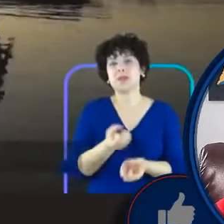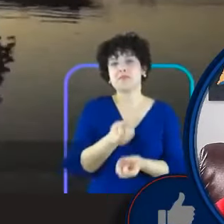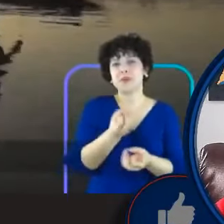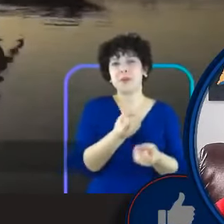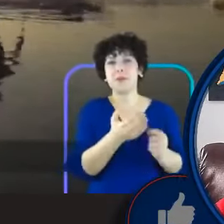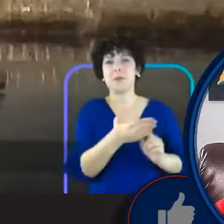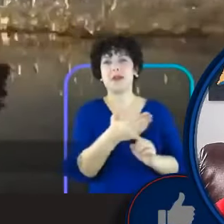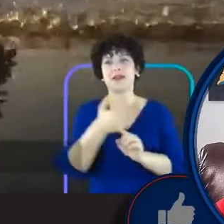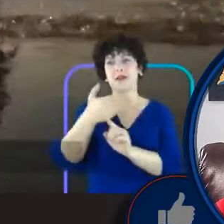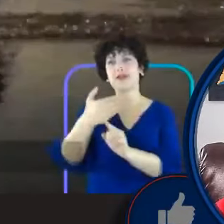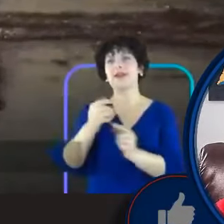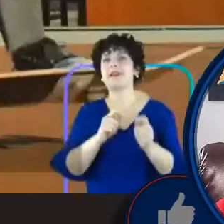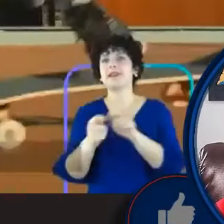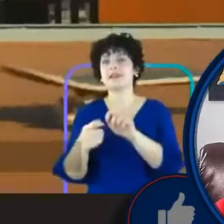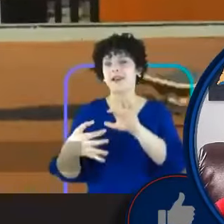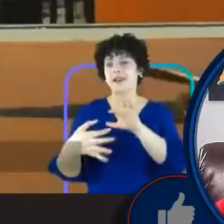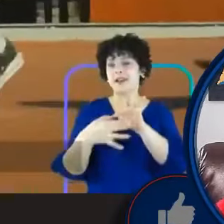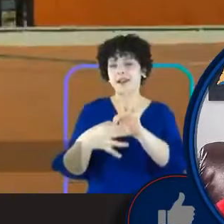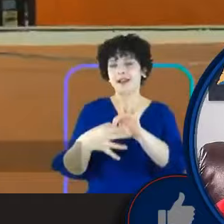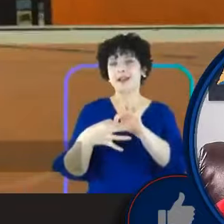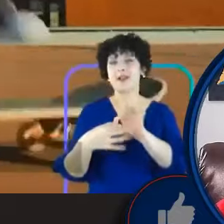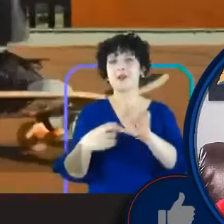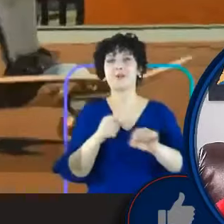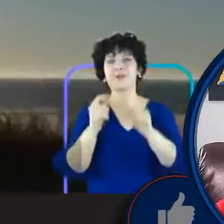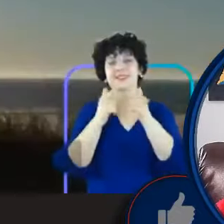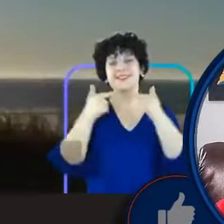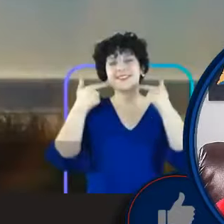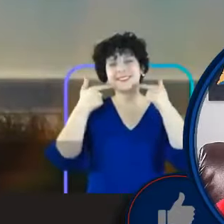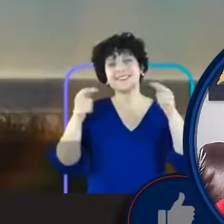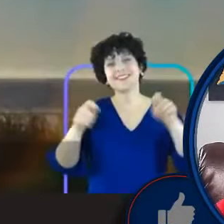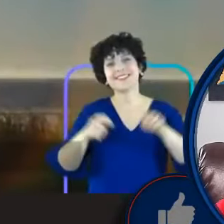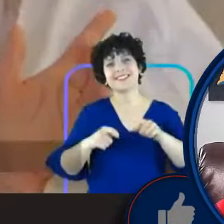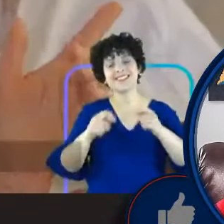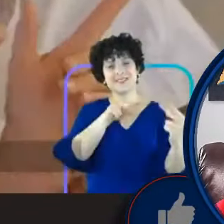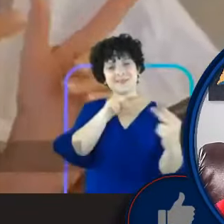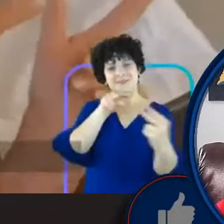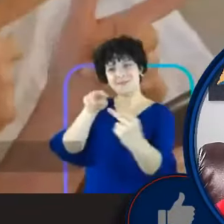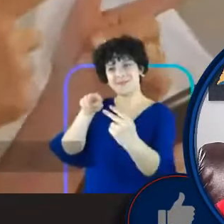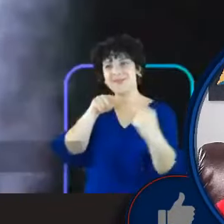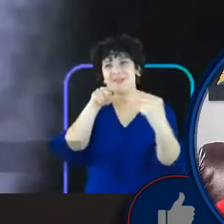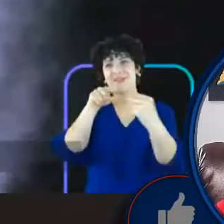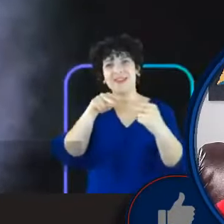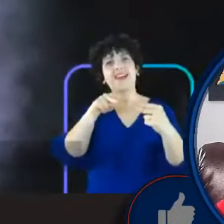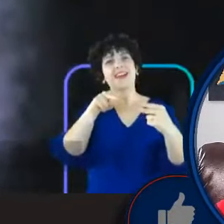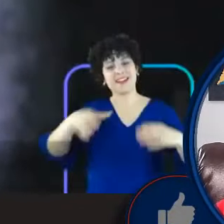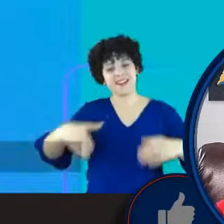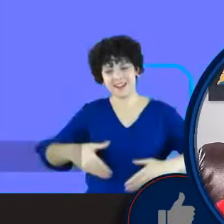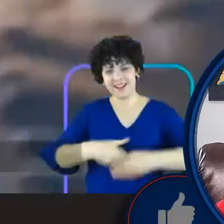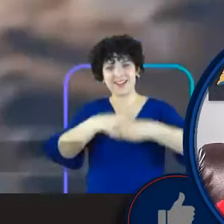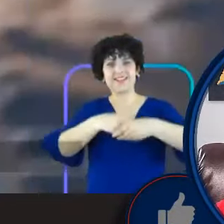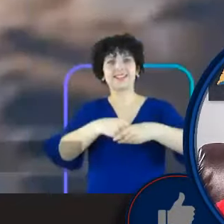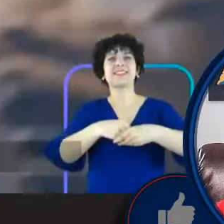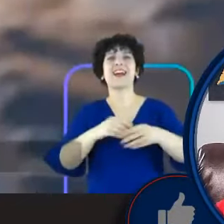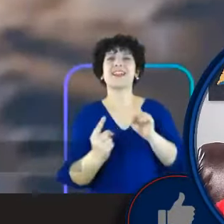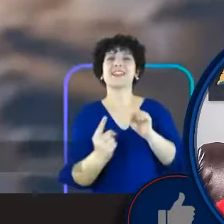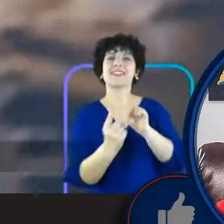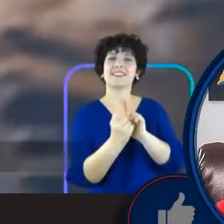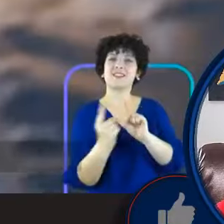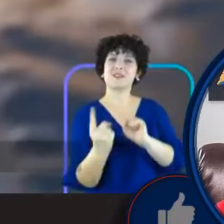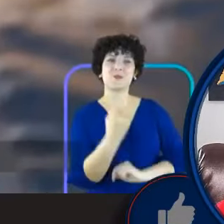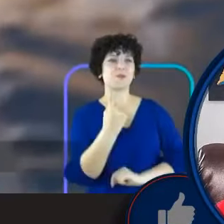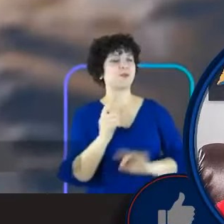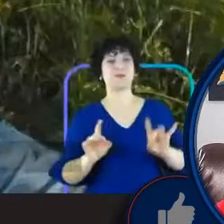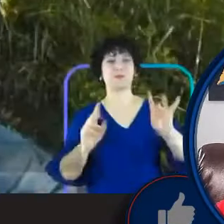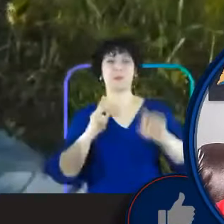tudo isso, a gente ouve. Dependendo do crescimento que ela mostrar no trimestre, nos próximos trimestres, pode ser que chegue, né? Também